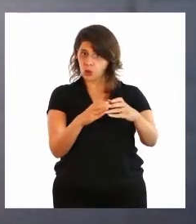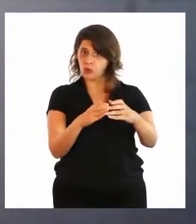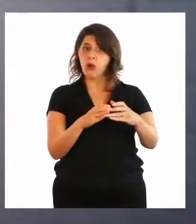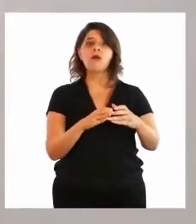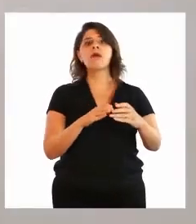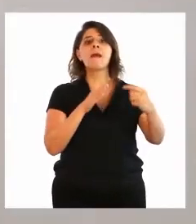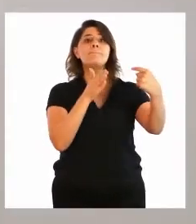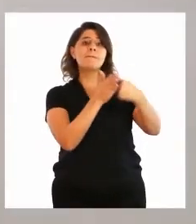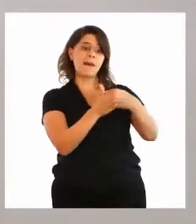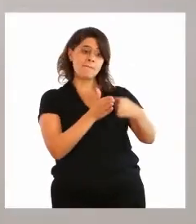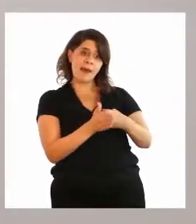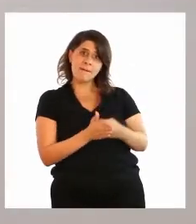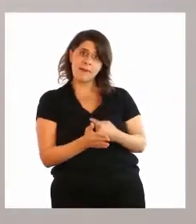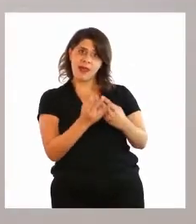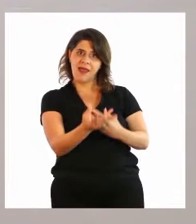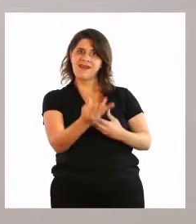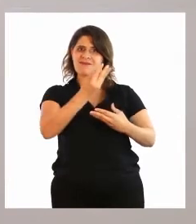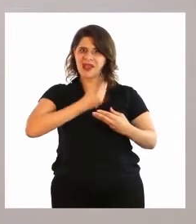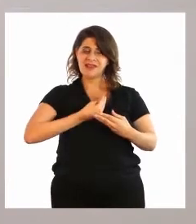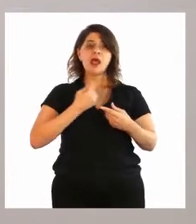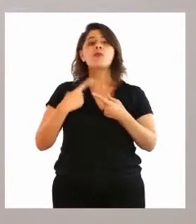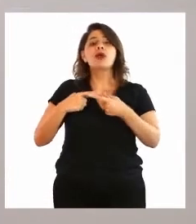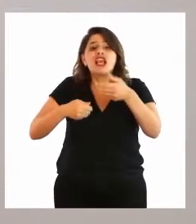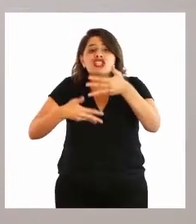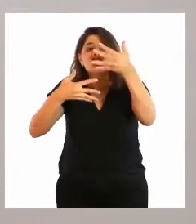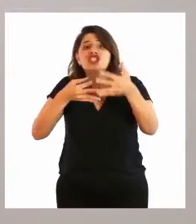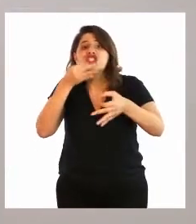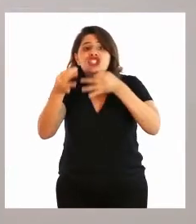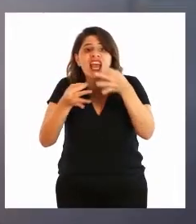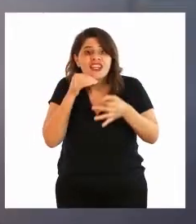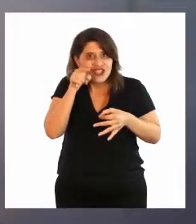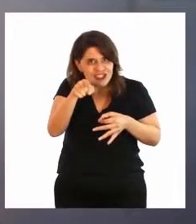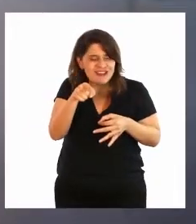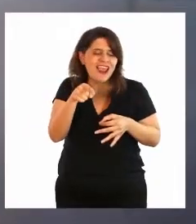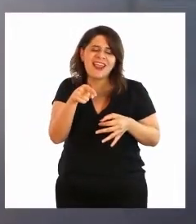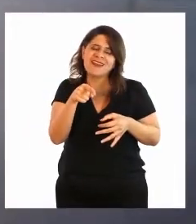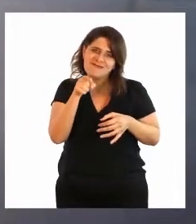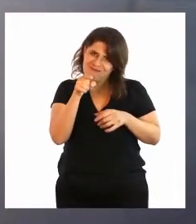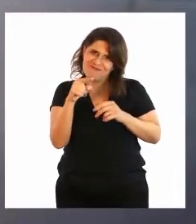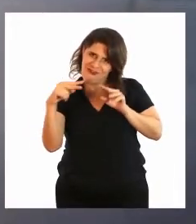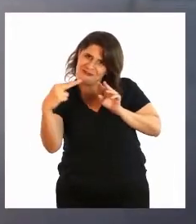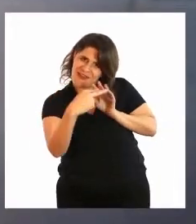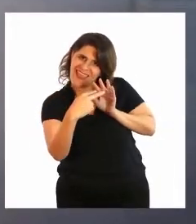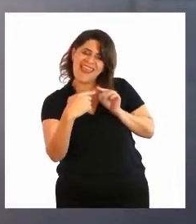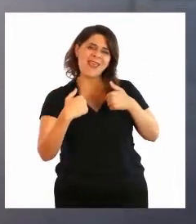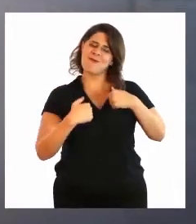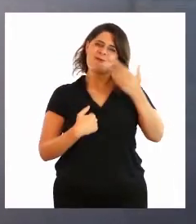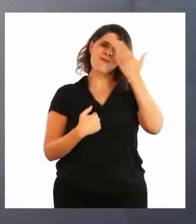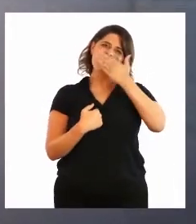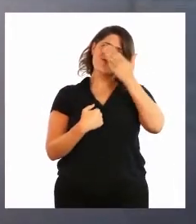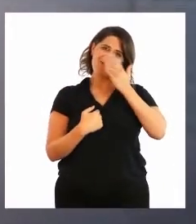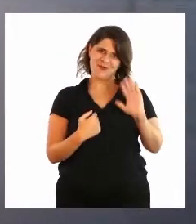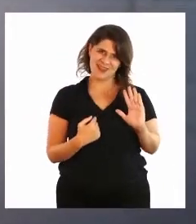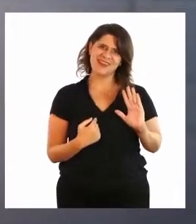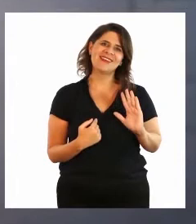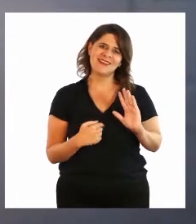estou visualizando o chat como vocês, então aqui eu já tenho algumas